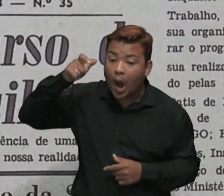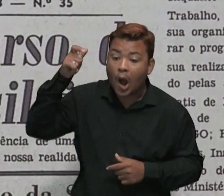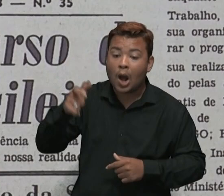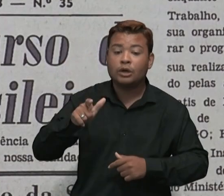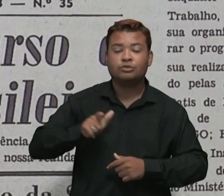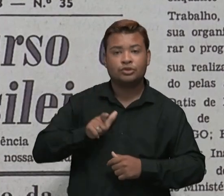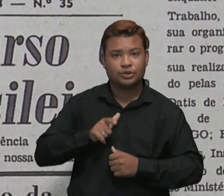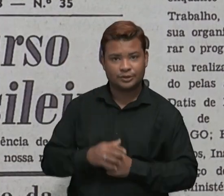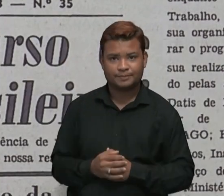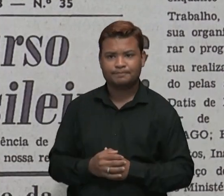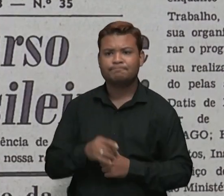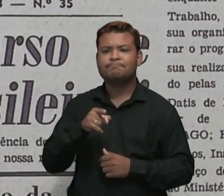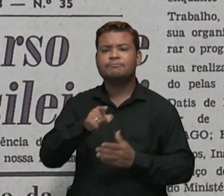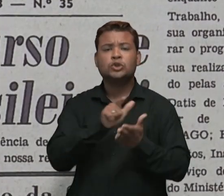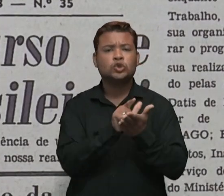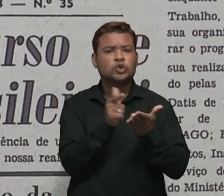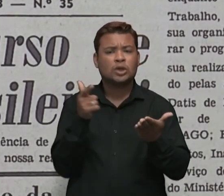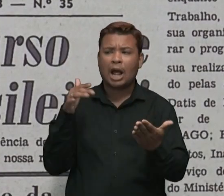jornal funcionou até